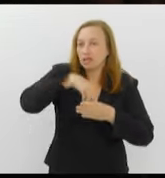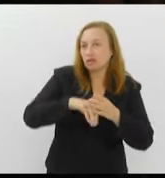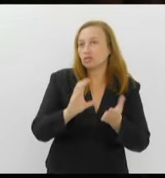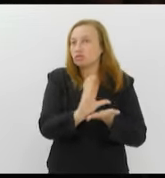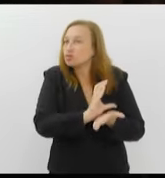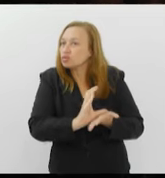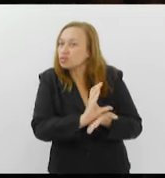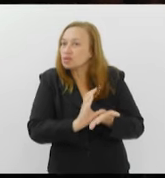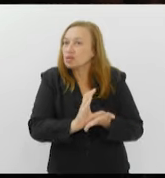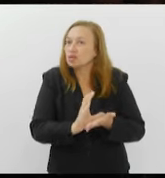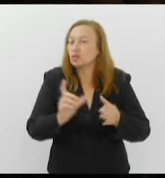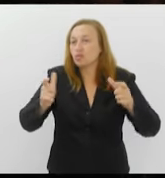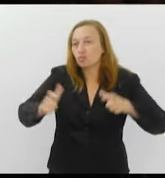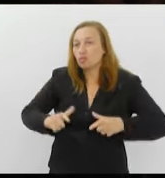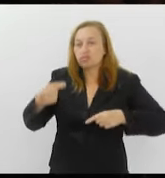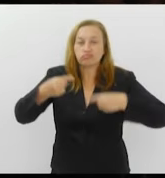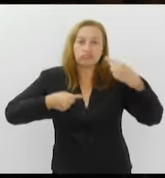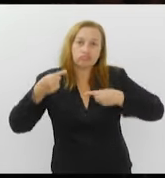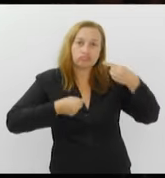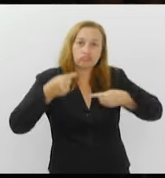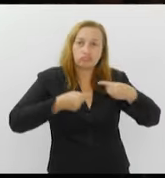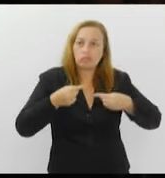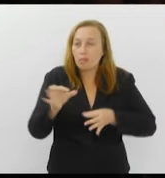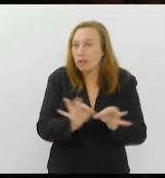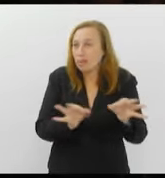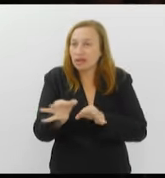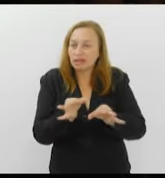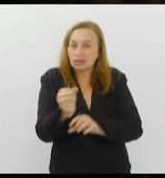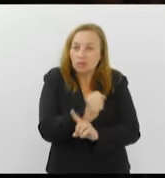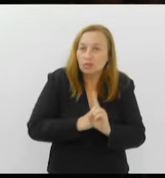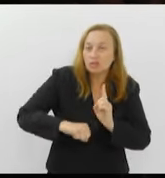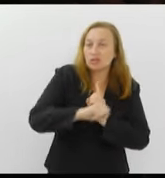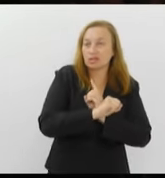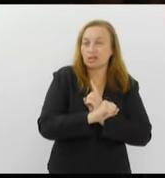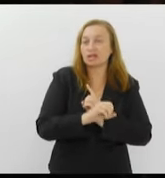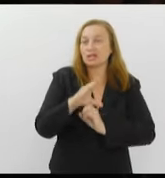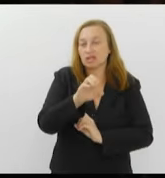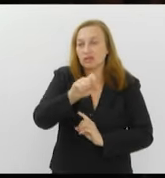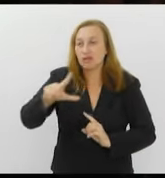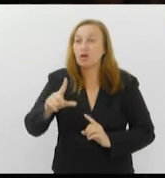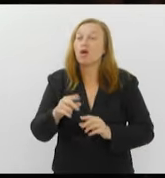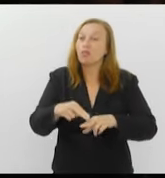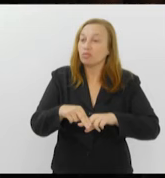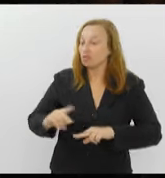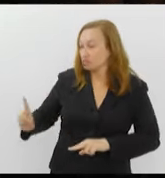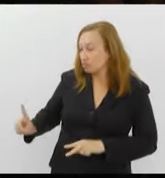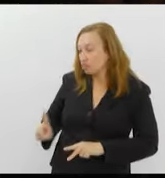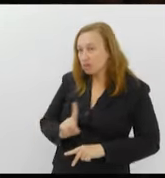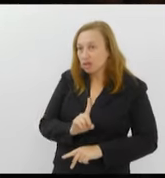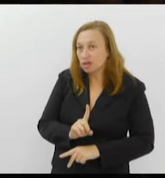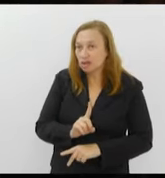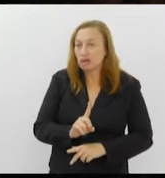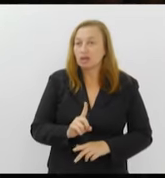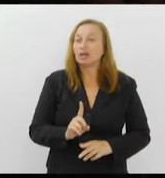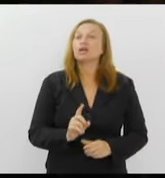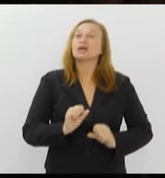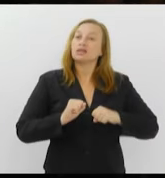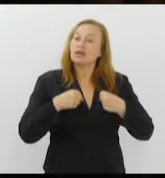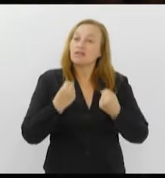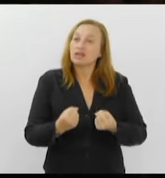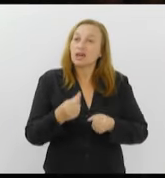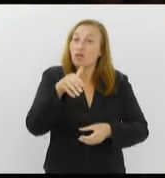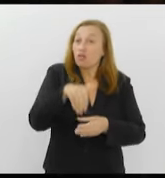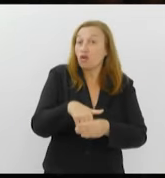um espaço de diálogo permanente e elaboração com a sociedade civil. Por isso, eu venho aqui defender o voto sim, que a